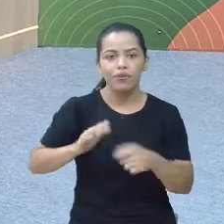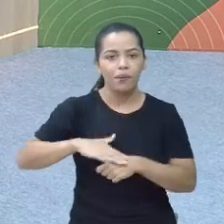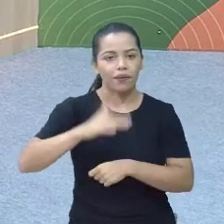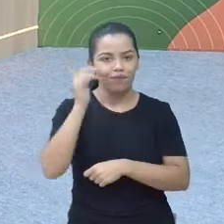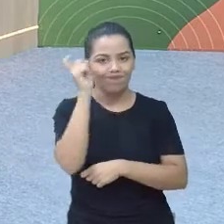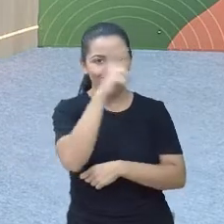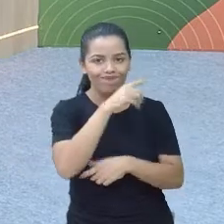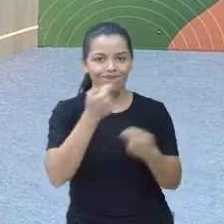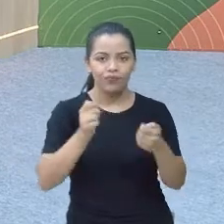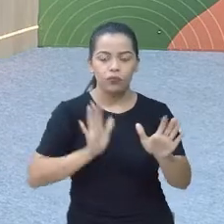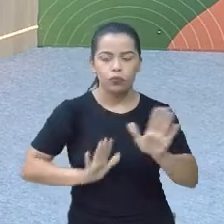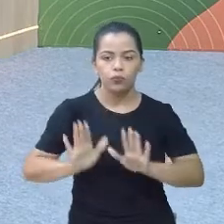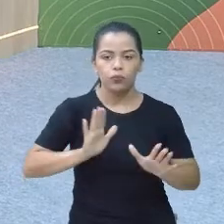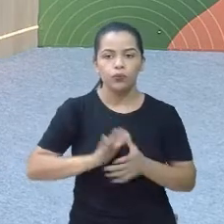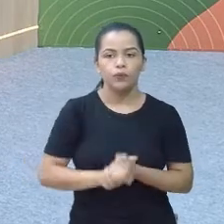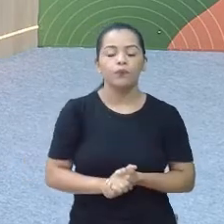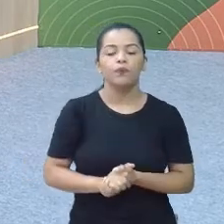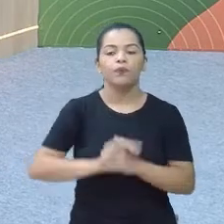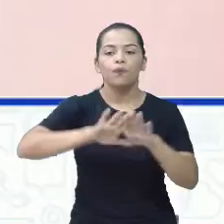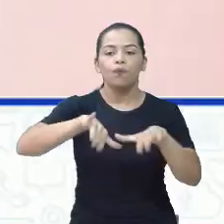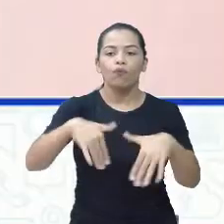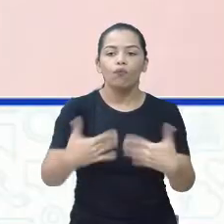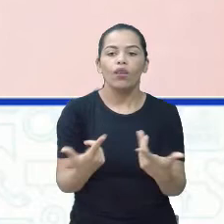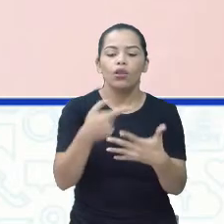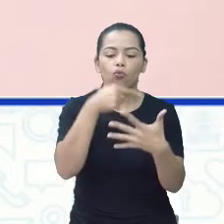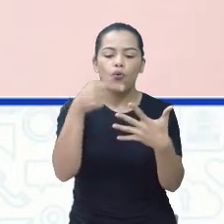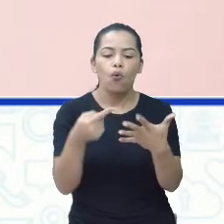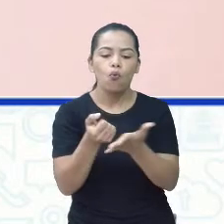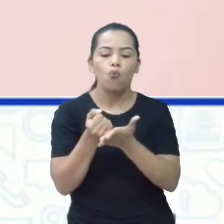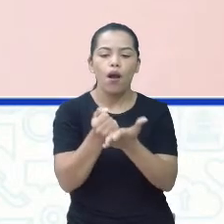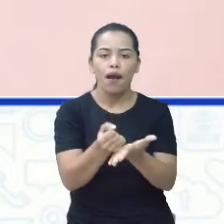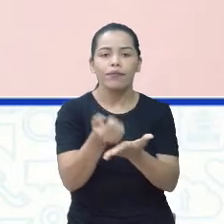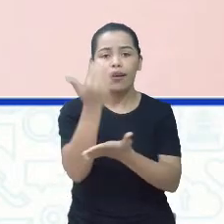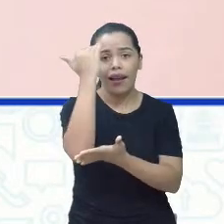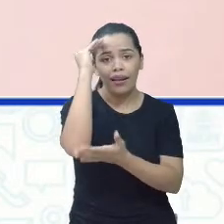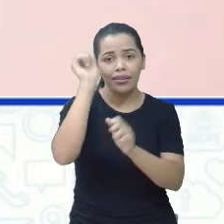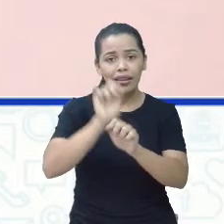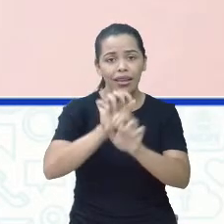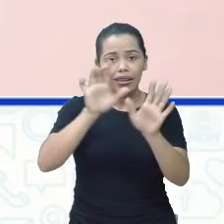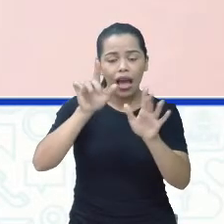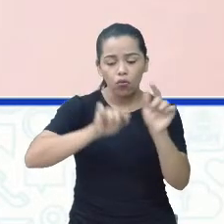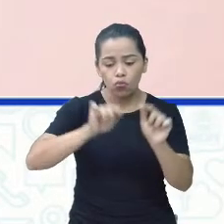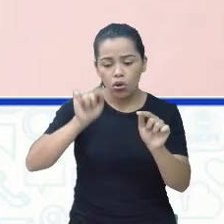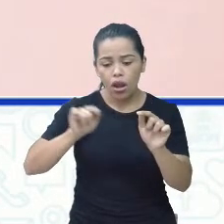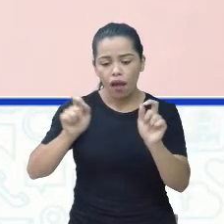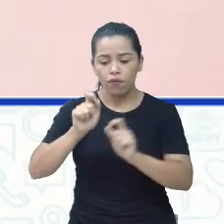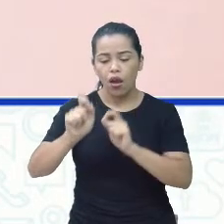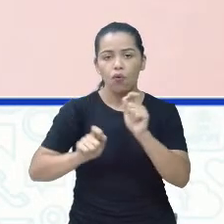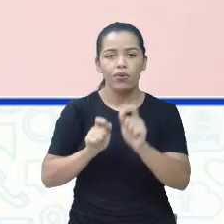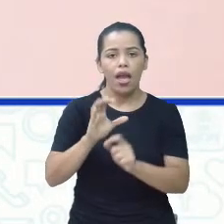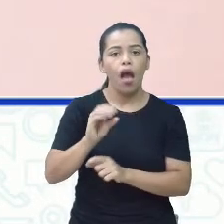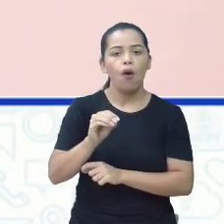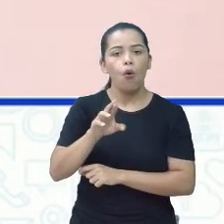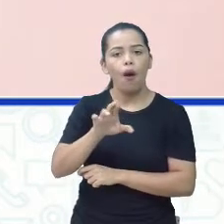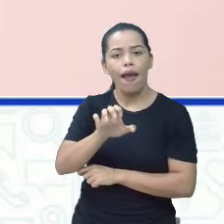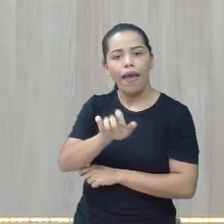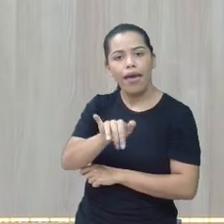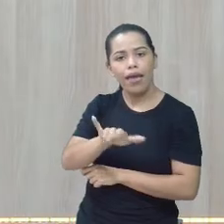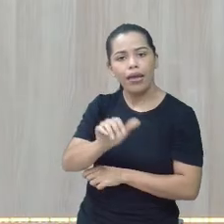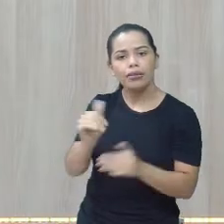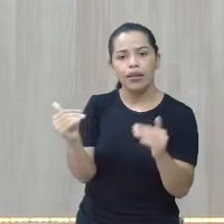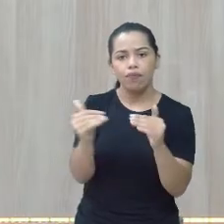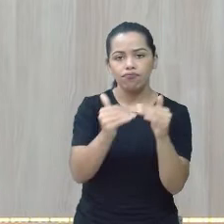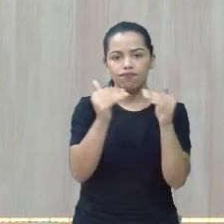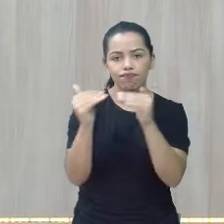vamos continuar. Um dos pontos que ajuda na compreensão dos gráficos é a coerência, né? Na verdade, ajuda a gente em todas as questões